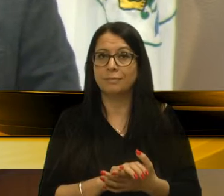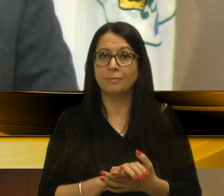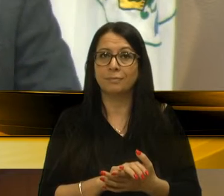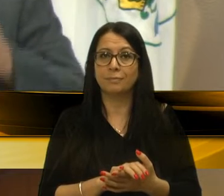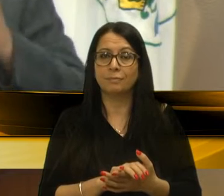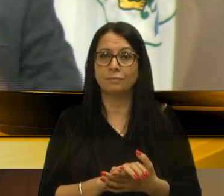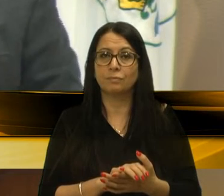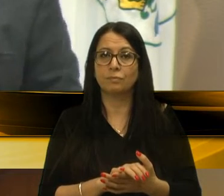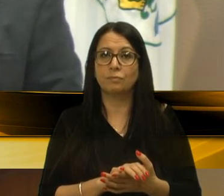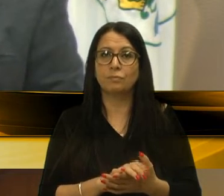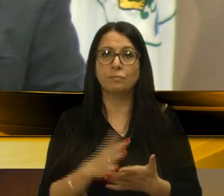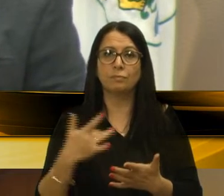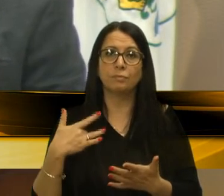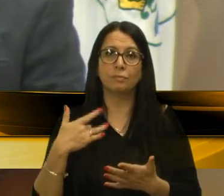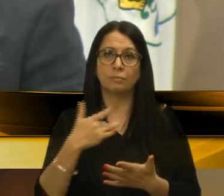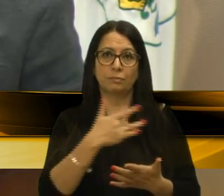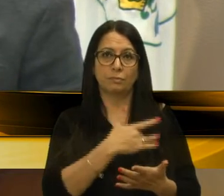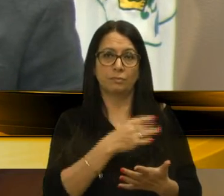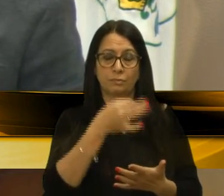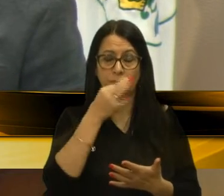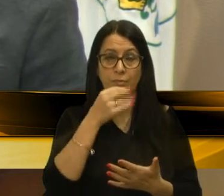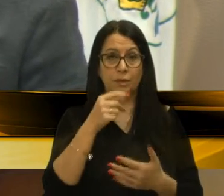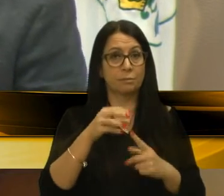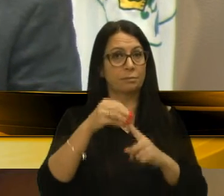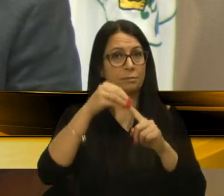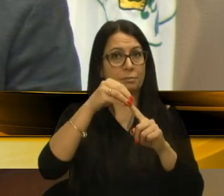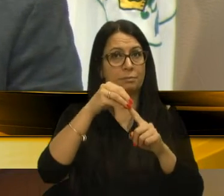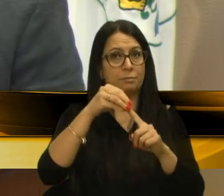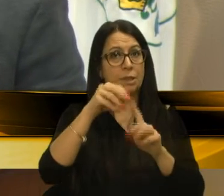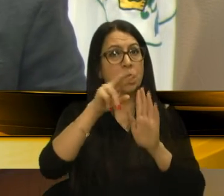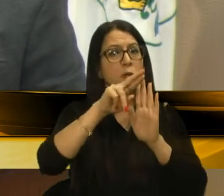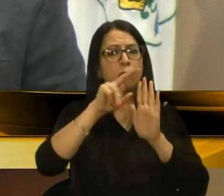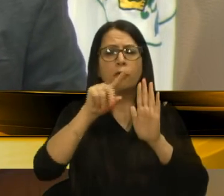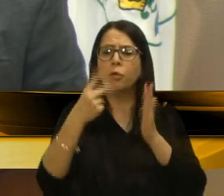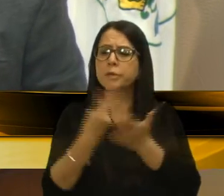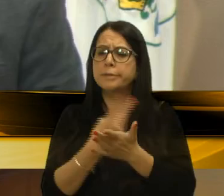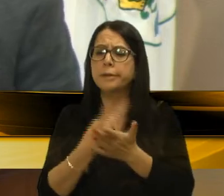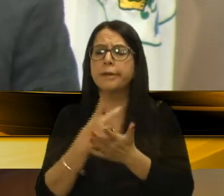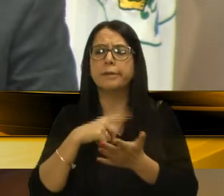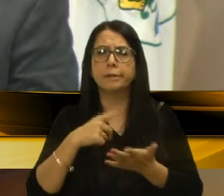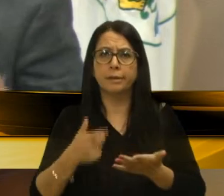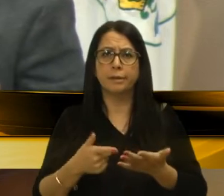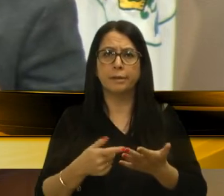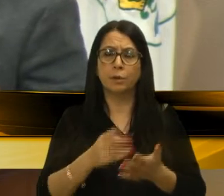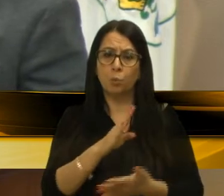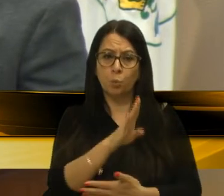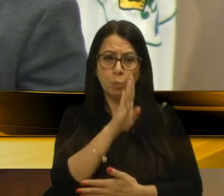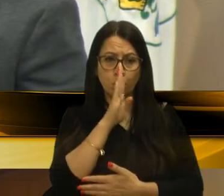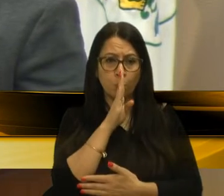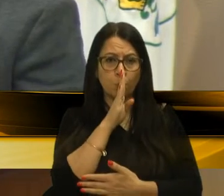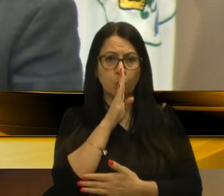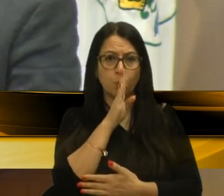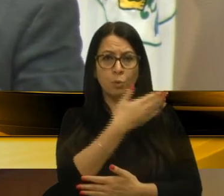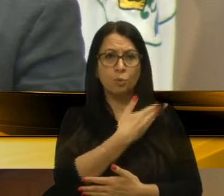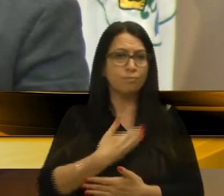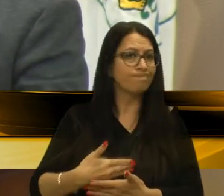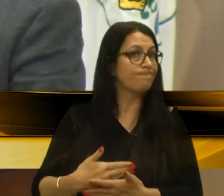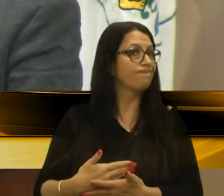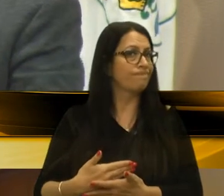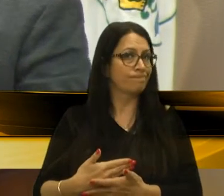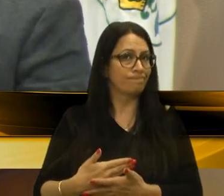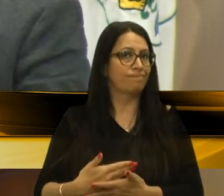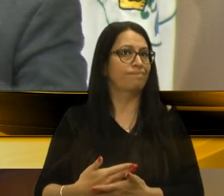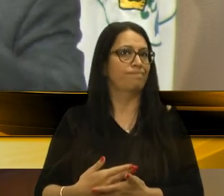a respeito da saúde de caxias do sul principalmente de irregularidades o silêncio aqui do governo é uma coisa é